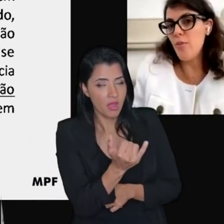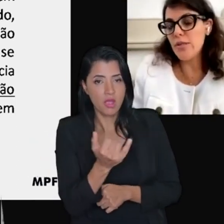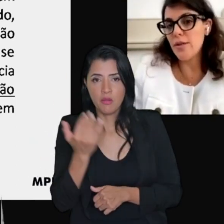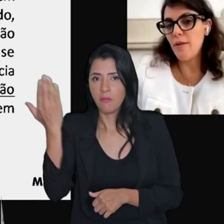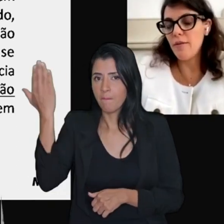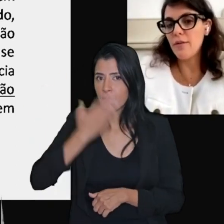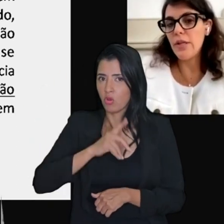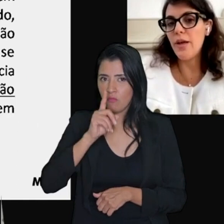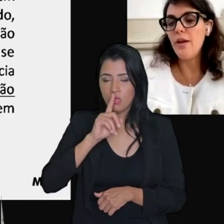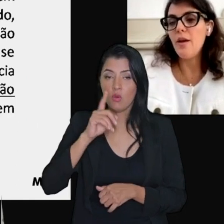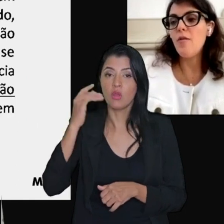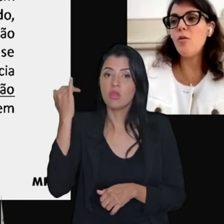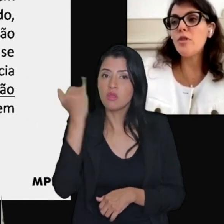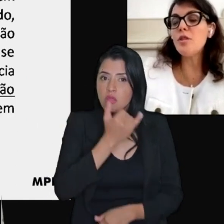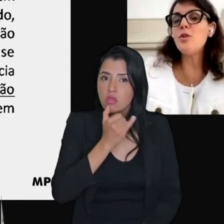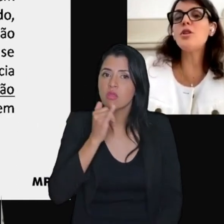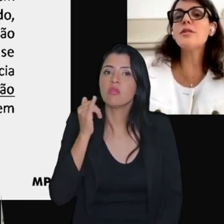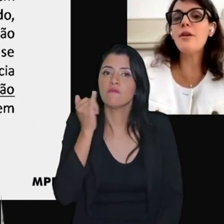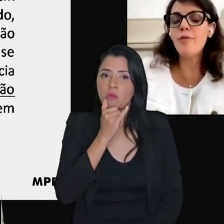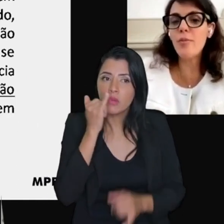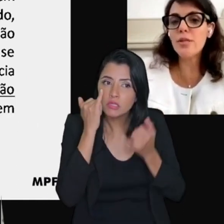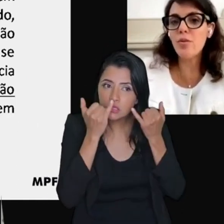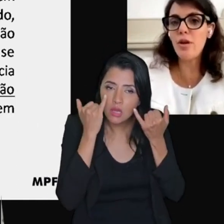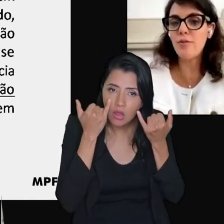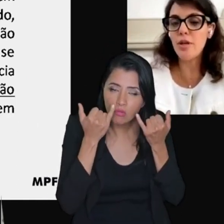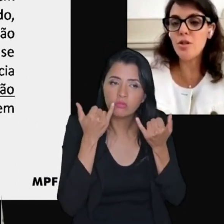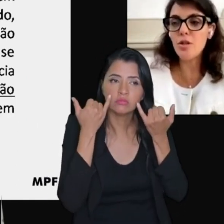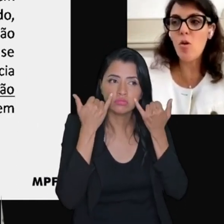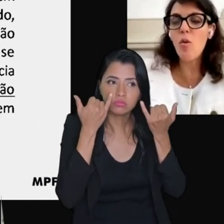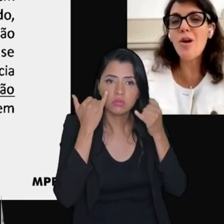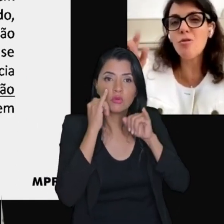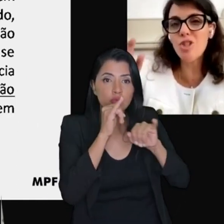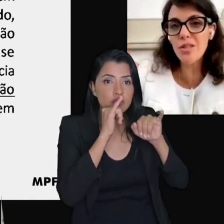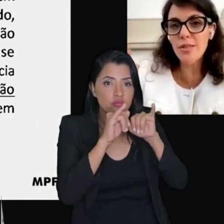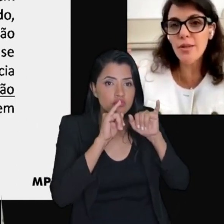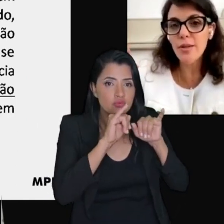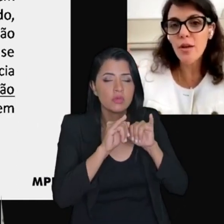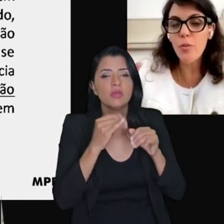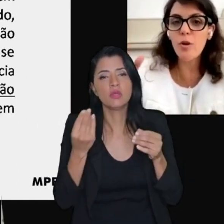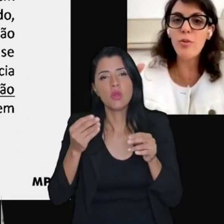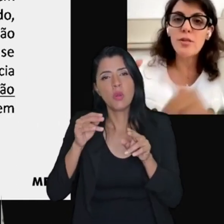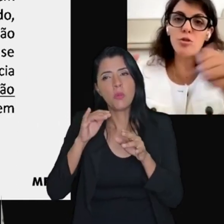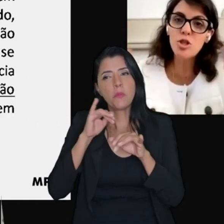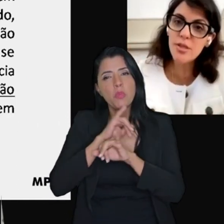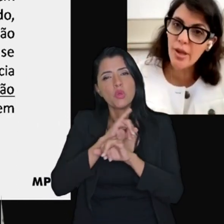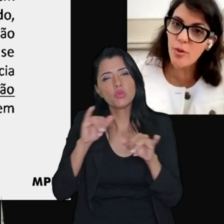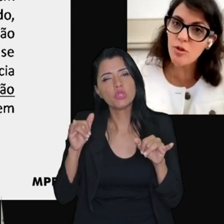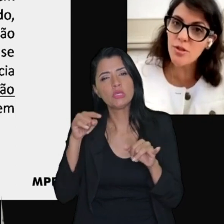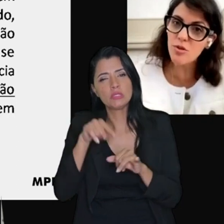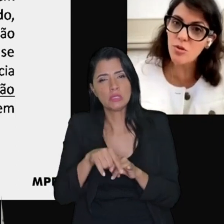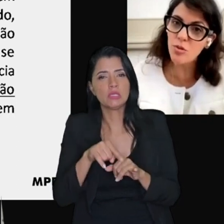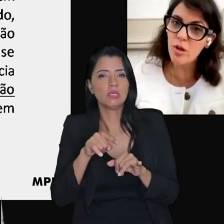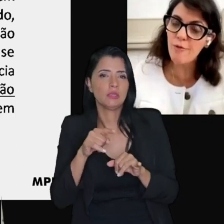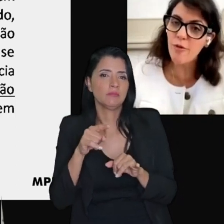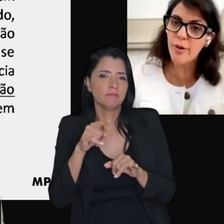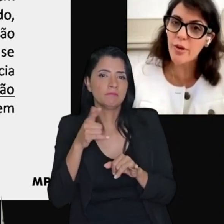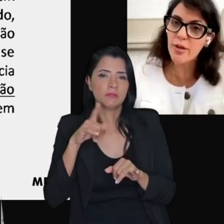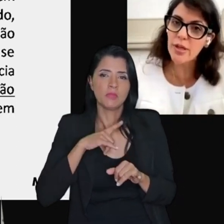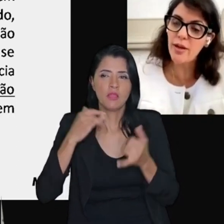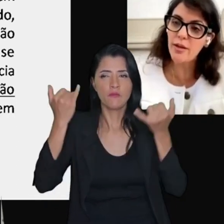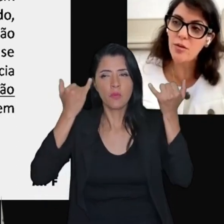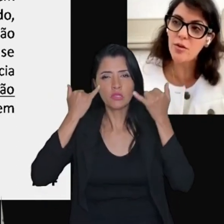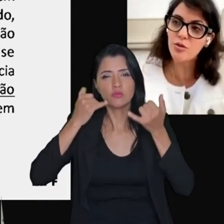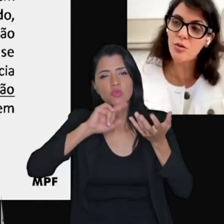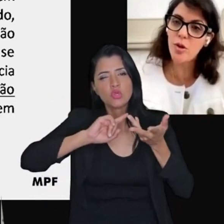de informação, né? Vou transmitir essa informação relevante, como uma notícia, porque no Brasil a gente recebe notícias de tudo que é